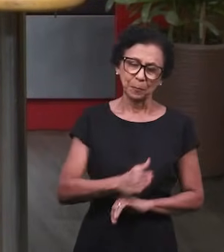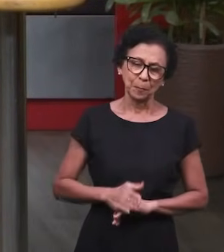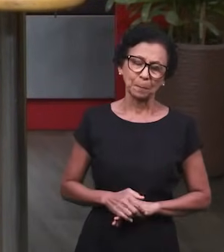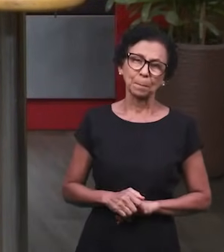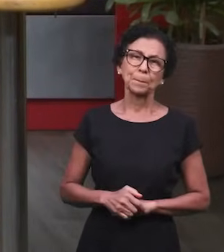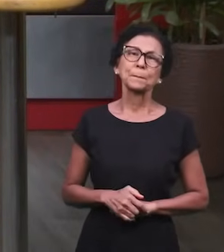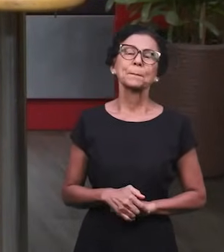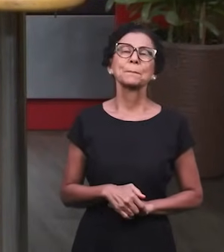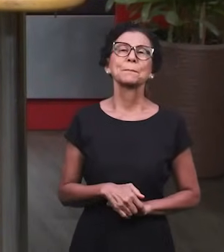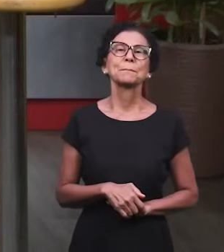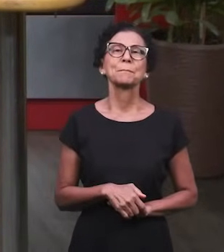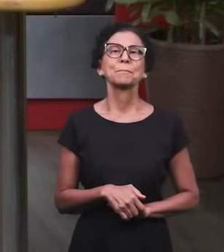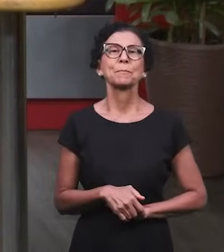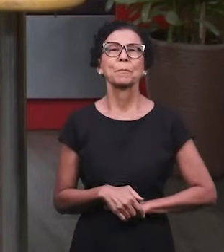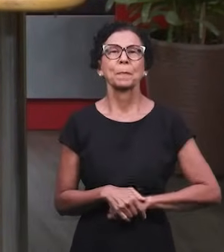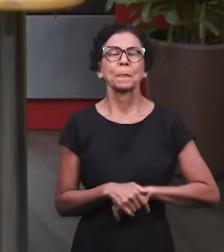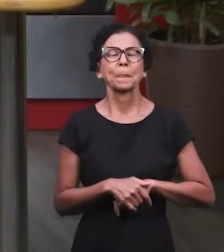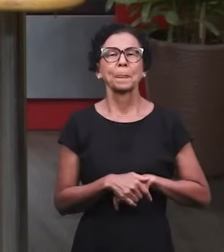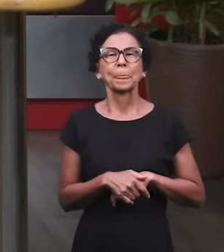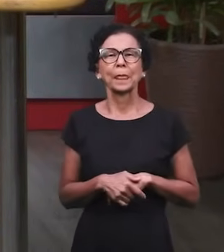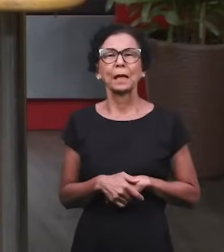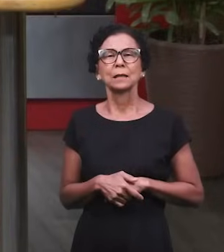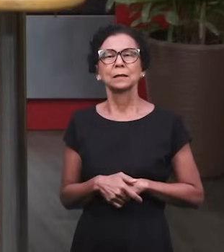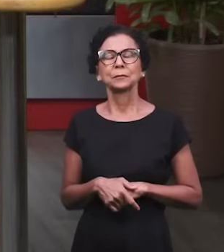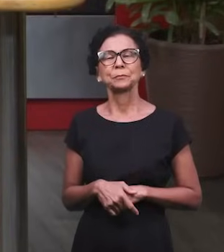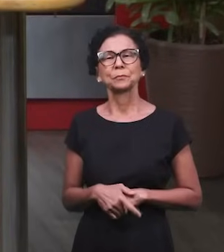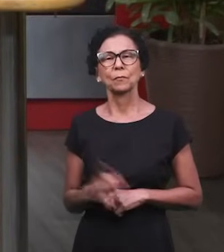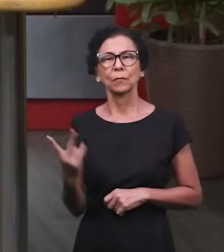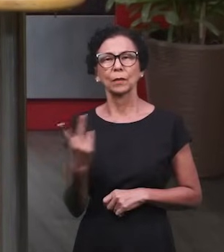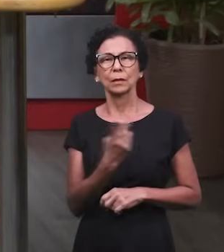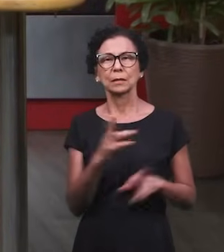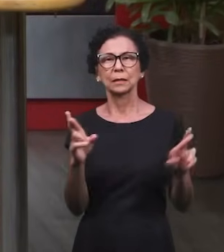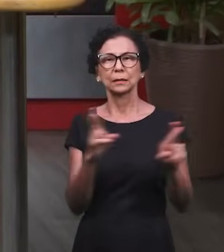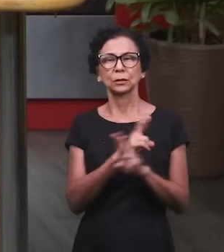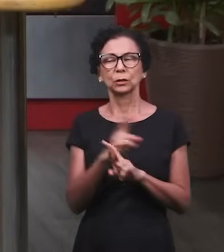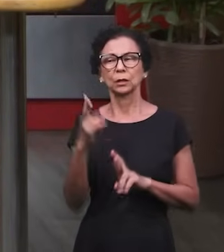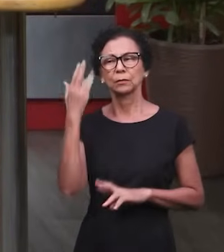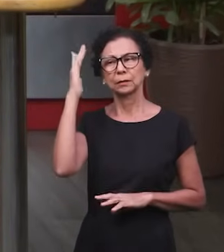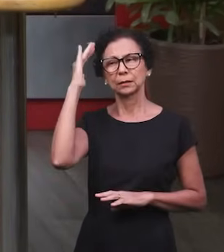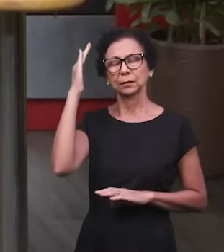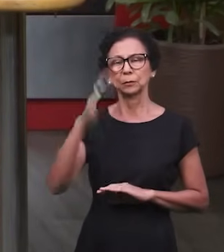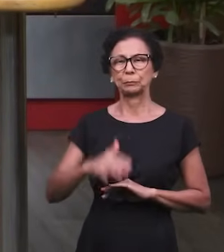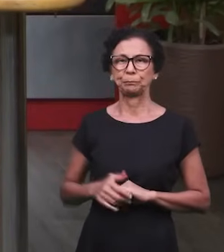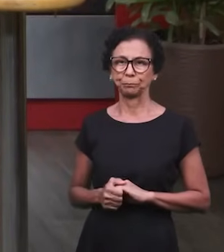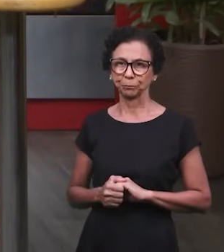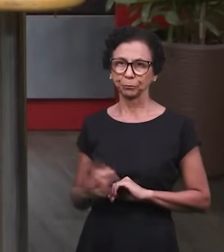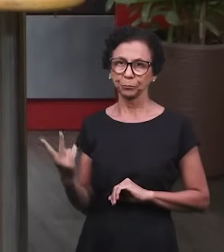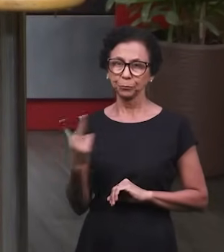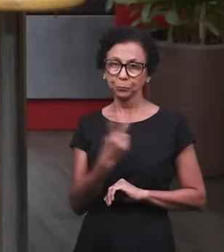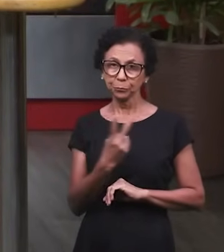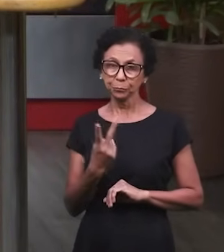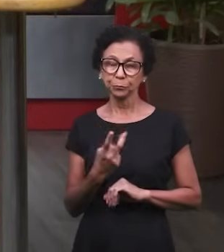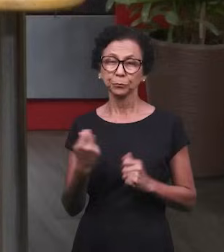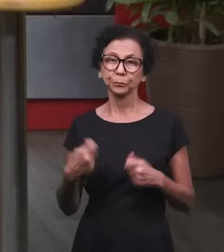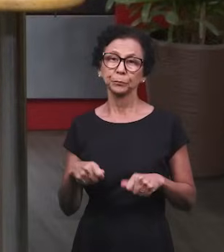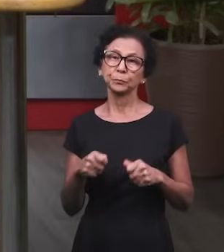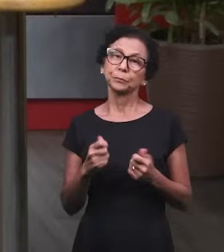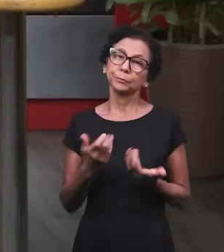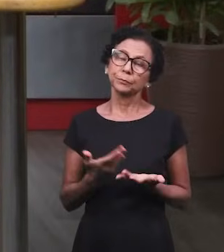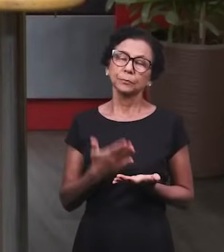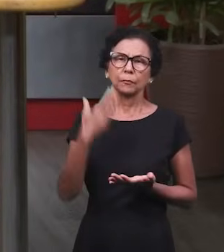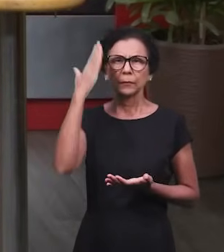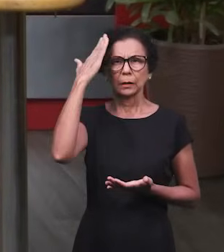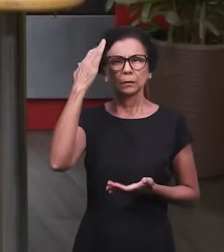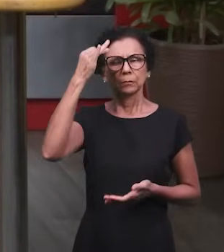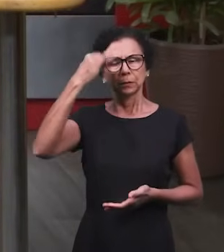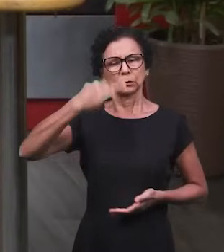de coabitar com ela com entendimento a vida conjugal tem que ser uma vida de Sabedoria eh tem aquela frase nós